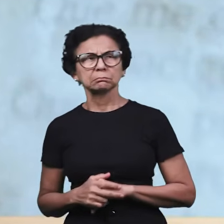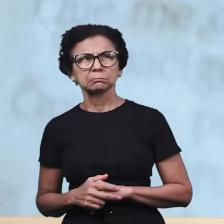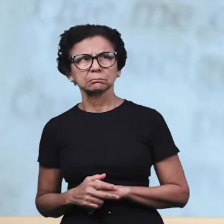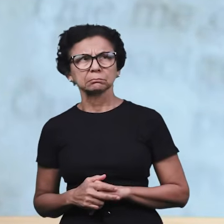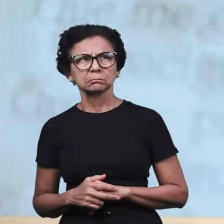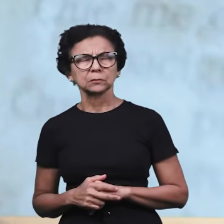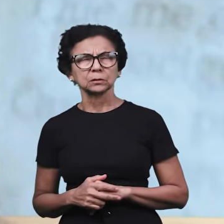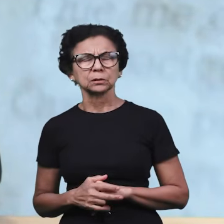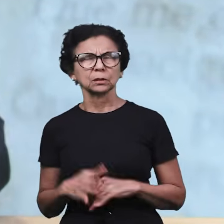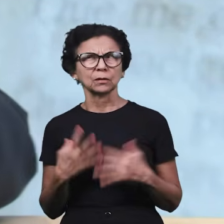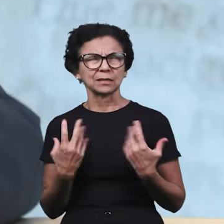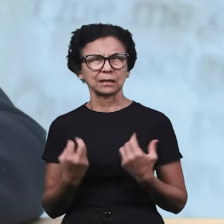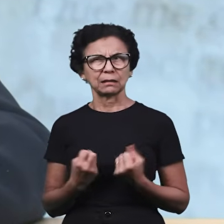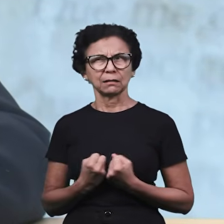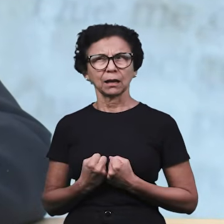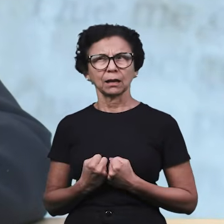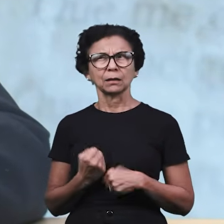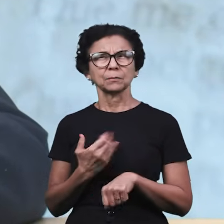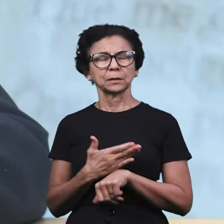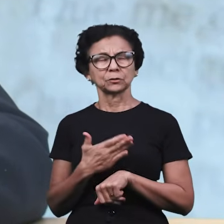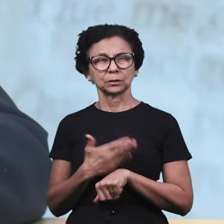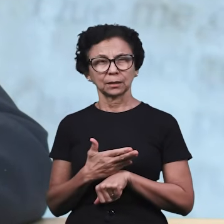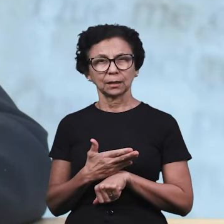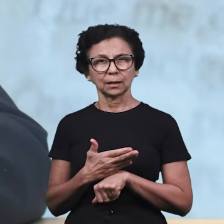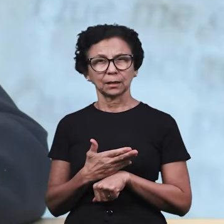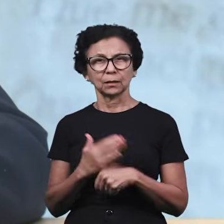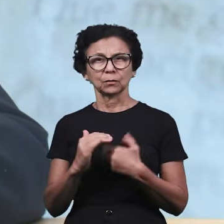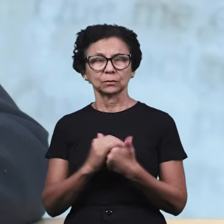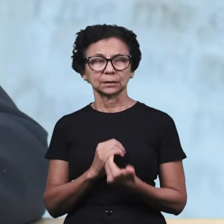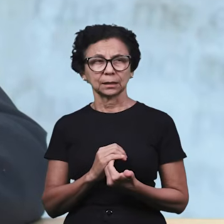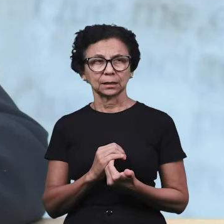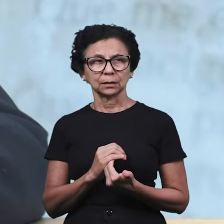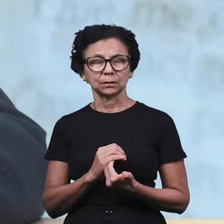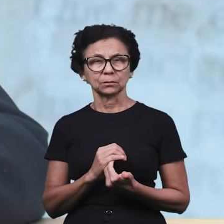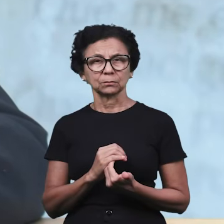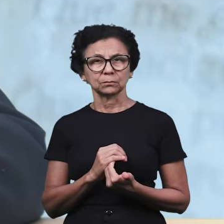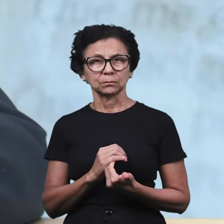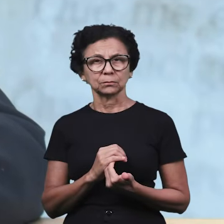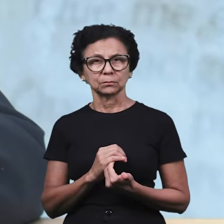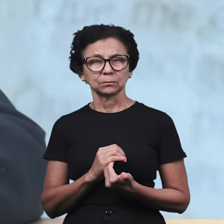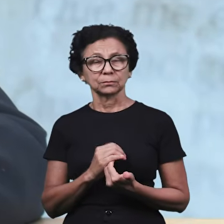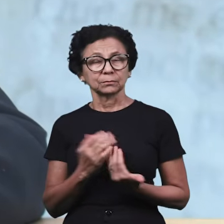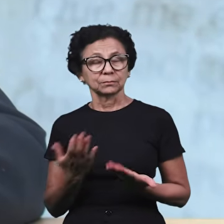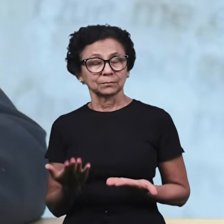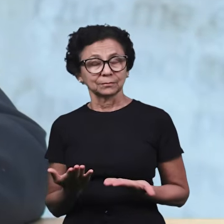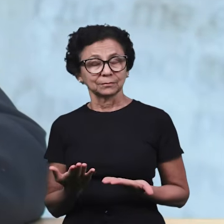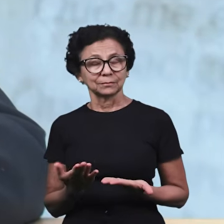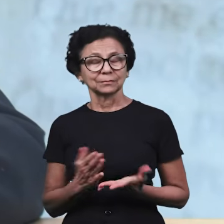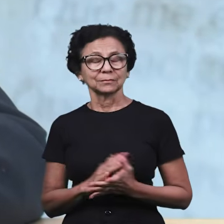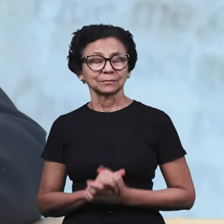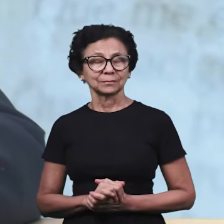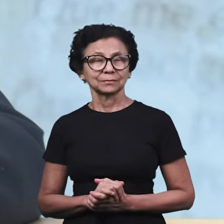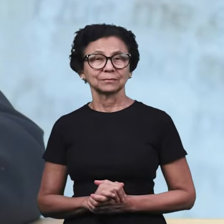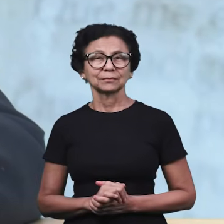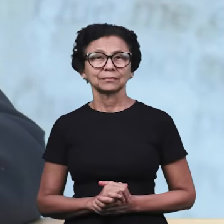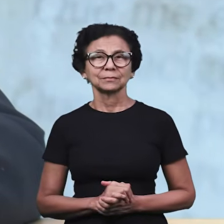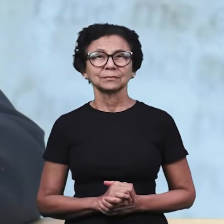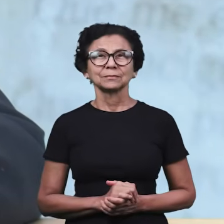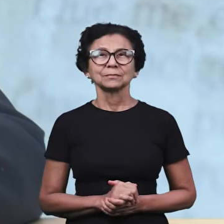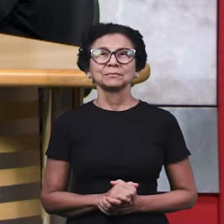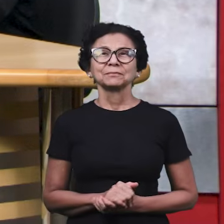adquiri-lo ou eu devo descartá-lo? Essa é a pergunta para aqueles que querem ser mais sábios